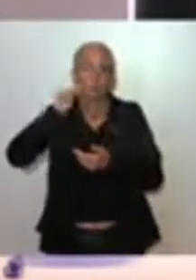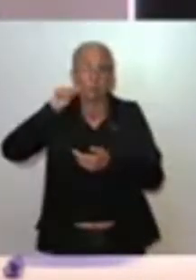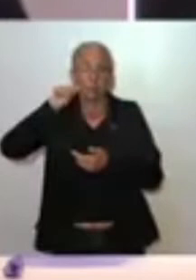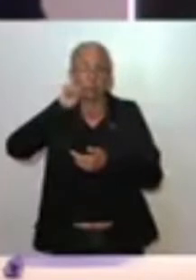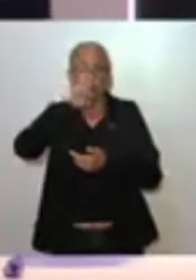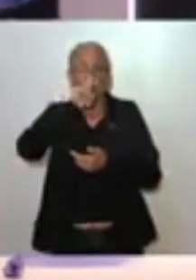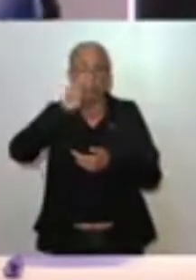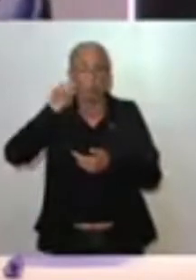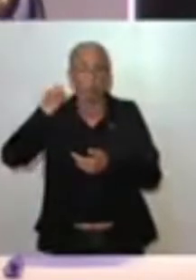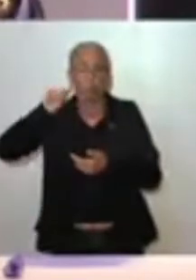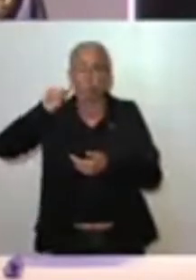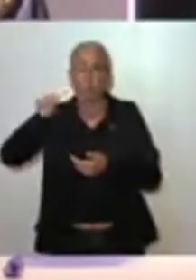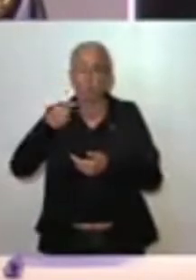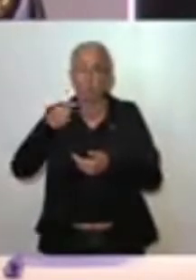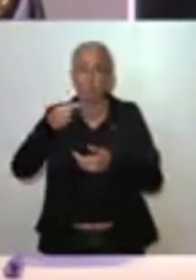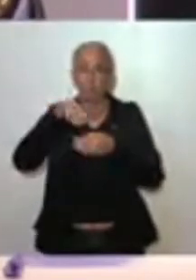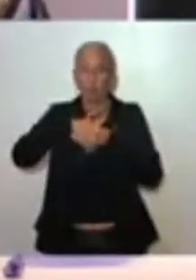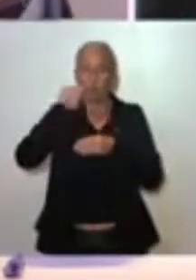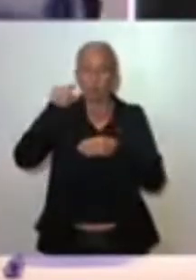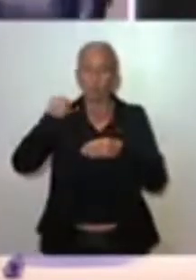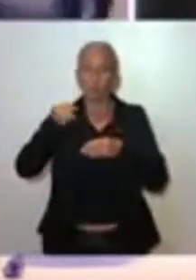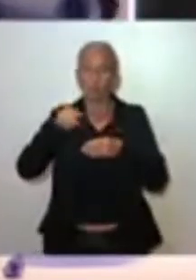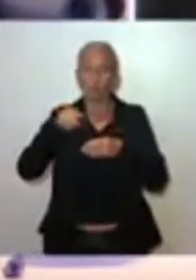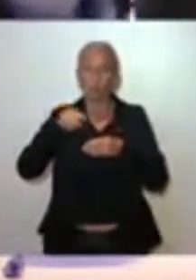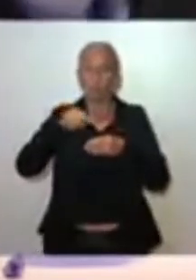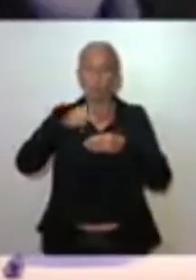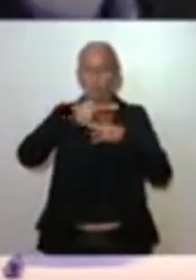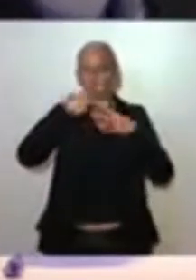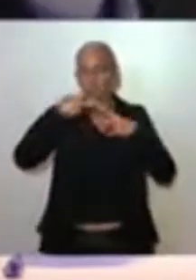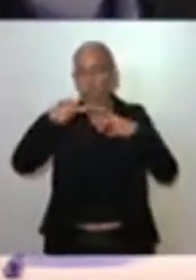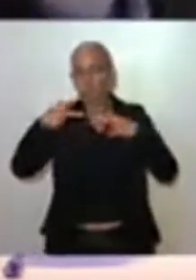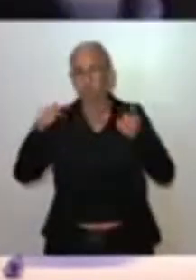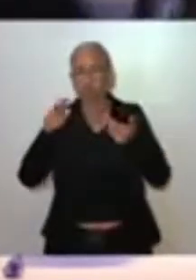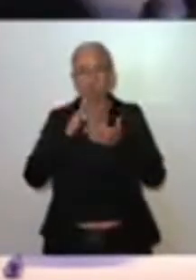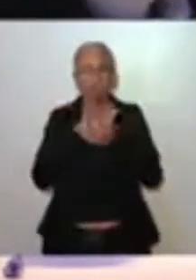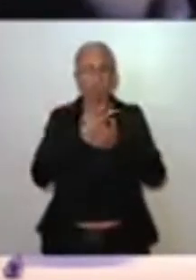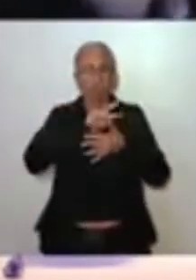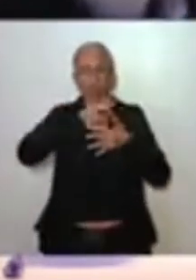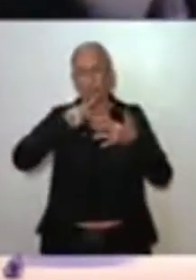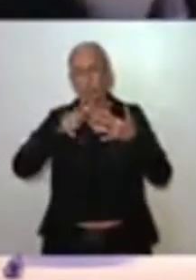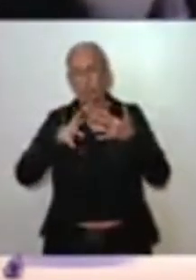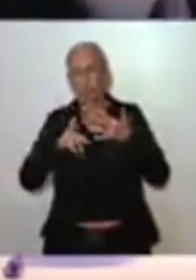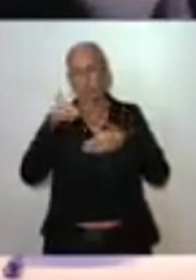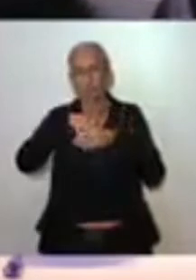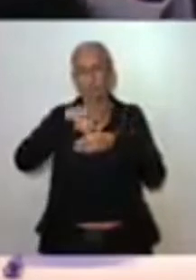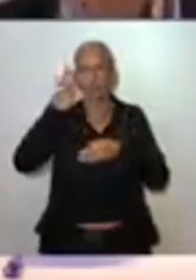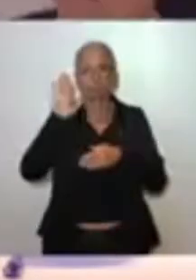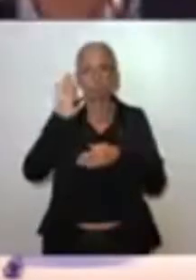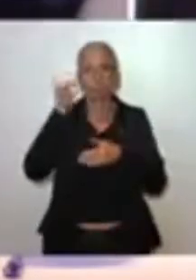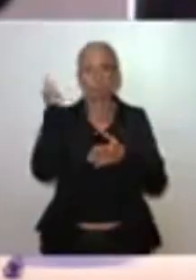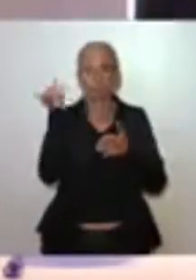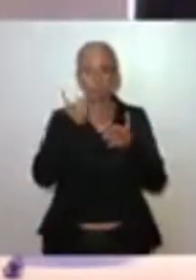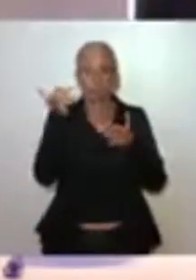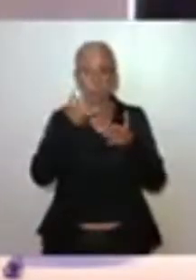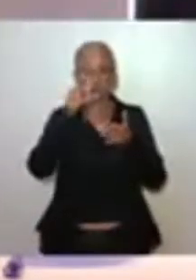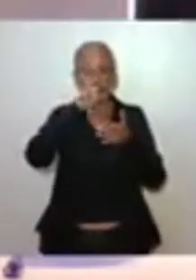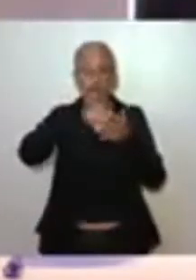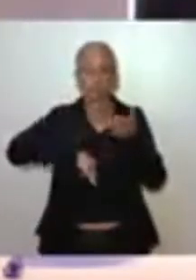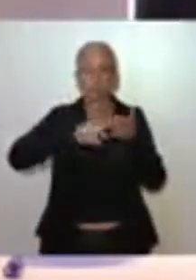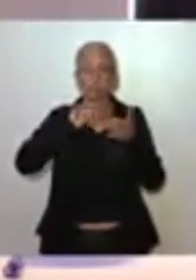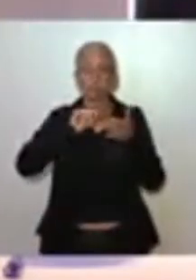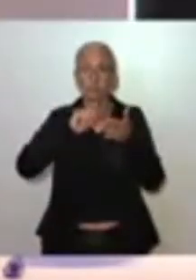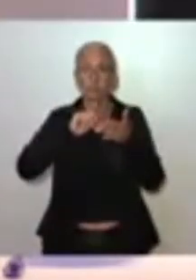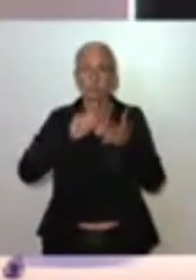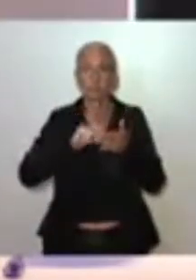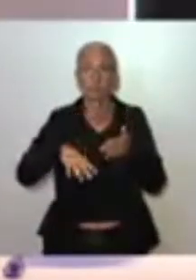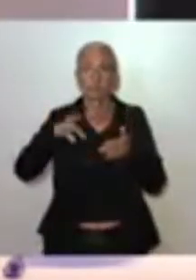e dezenas de milhares de candidato essa informação que sai da urna no boletim de urna é remetida